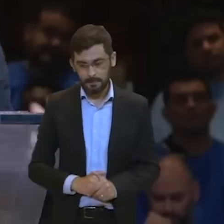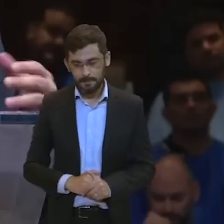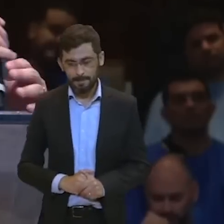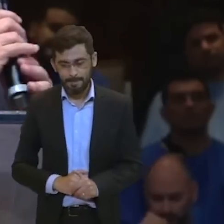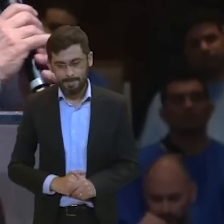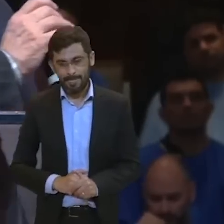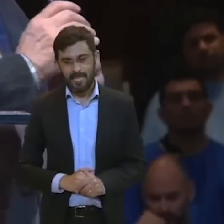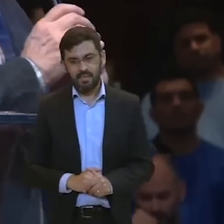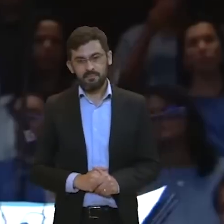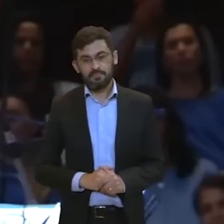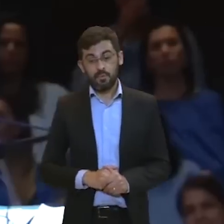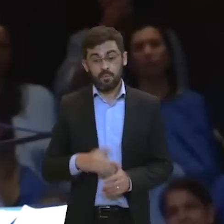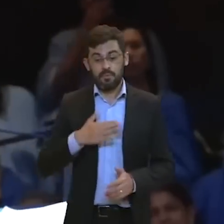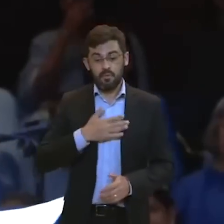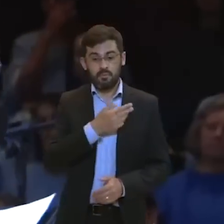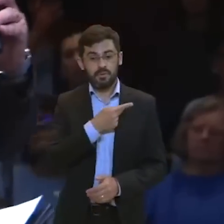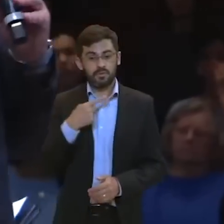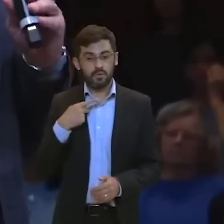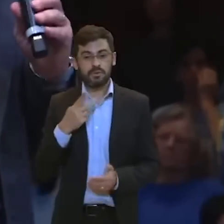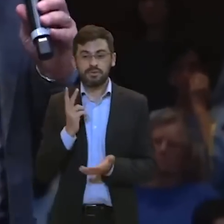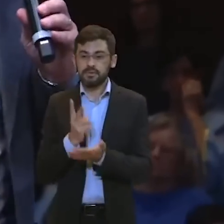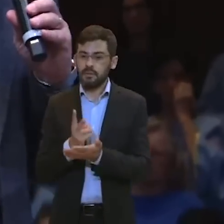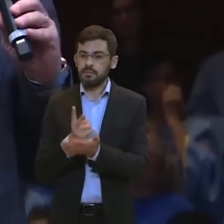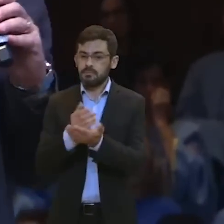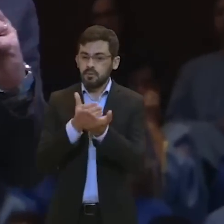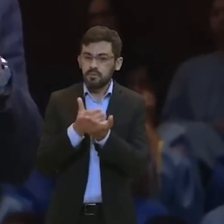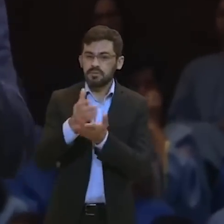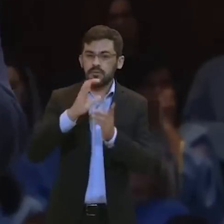meu pastor começava todos os